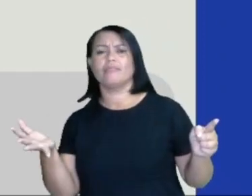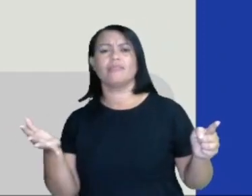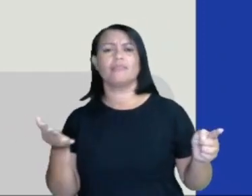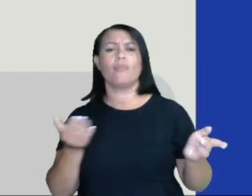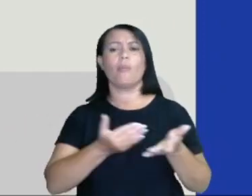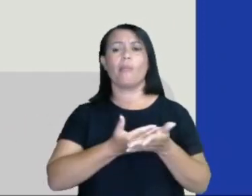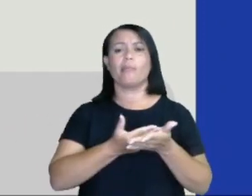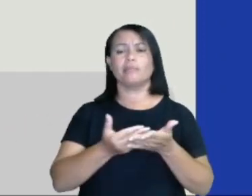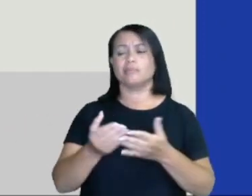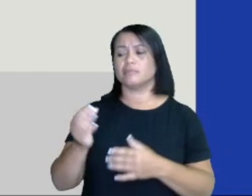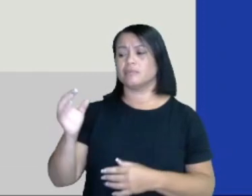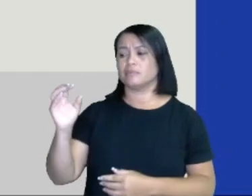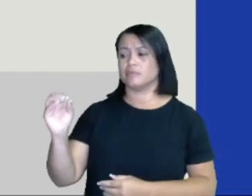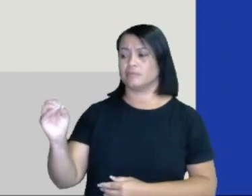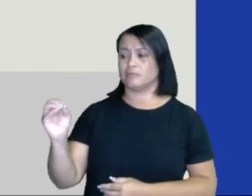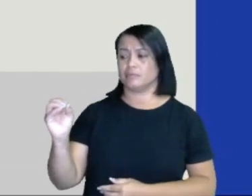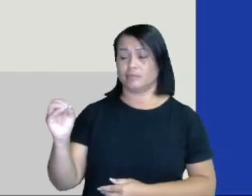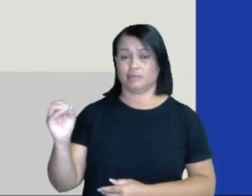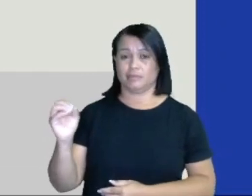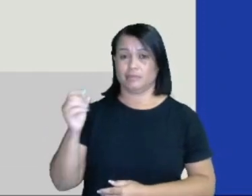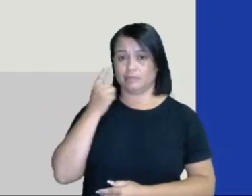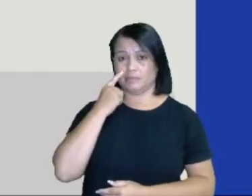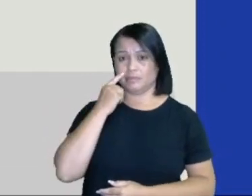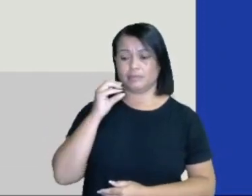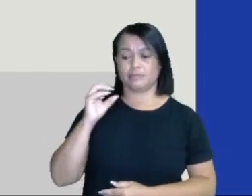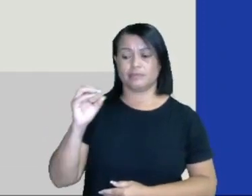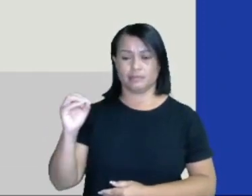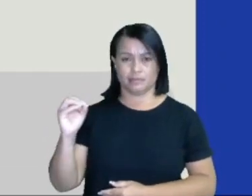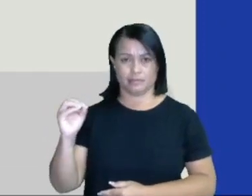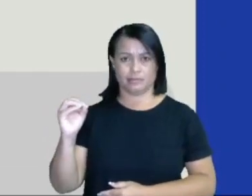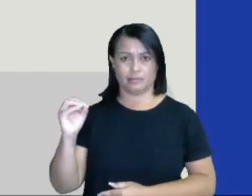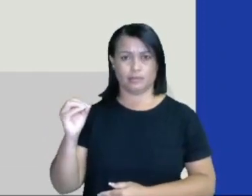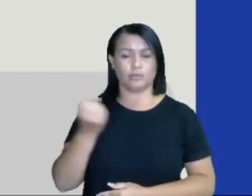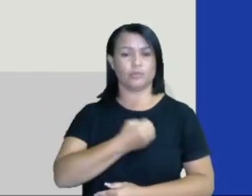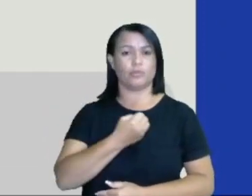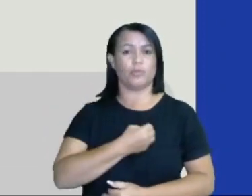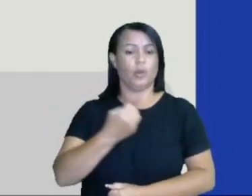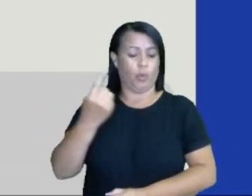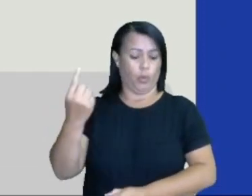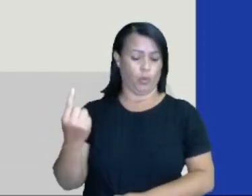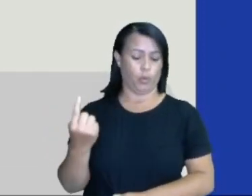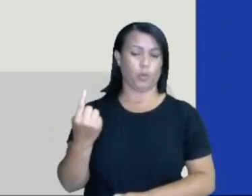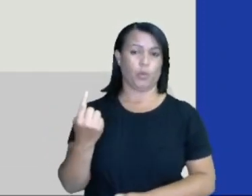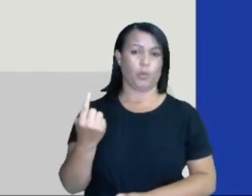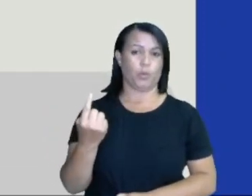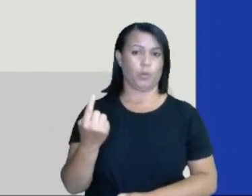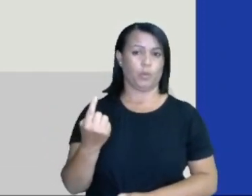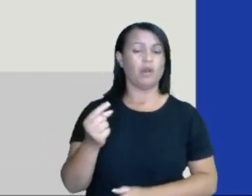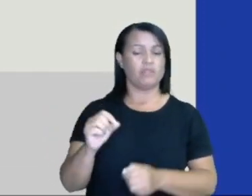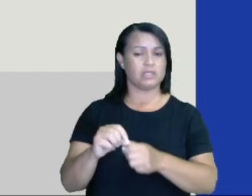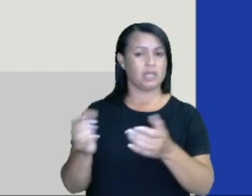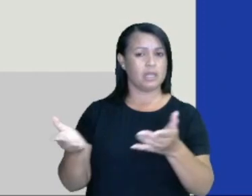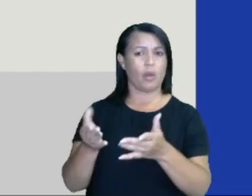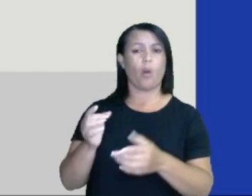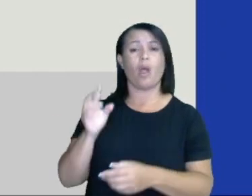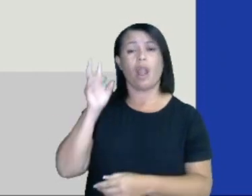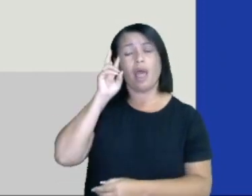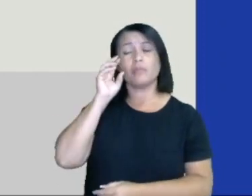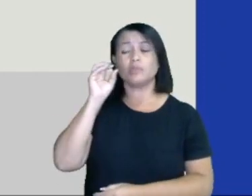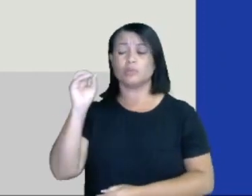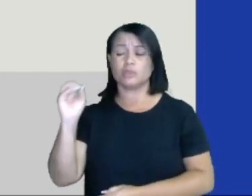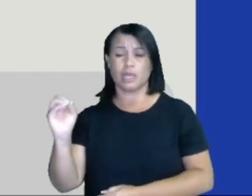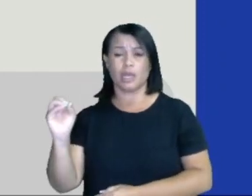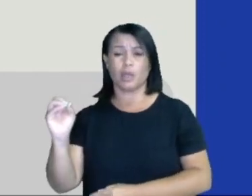começamos do zero. Então, aqui a gente está trabalhando o numeral 1. Então, iniciei do zero. E lembre-se que